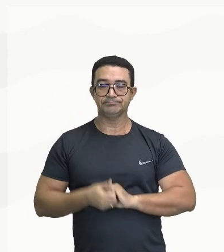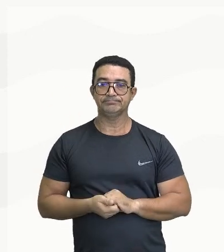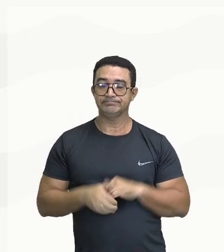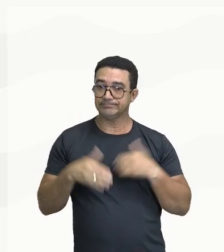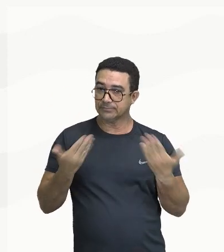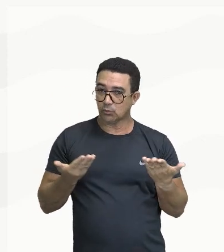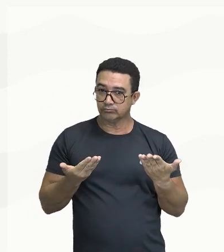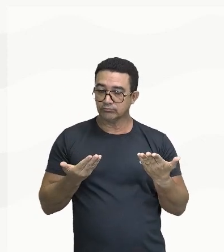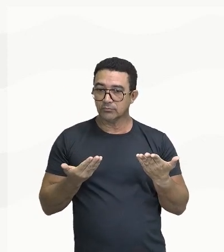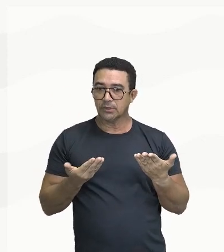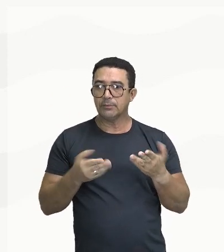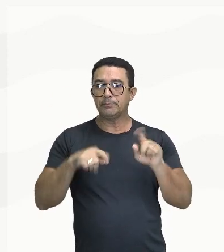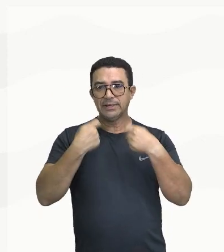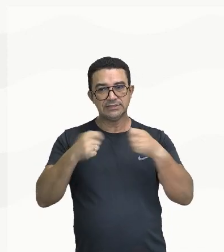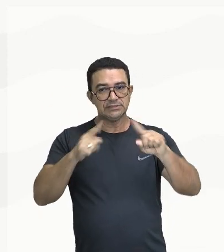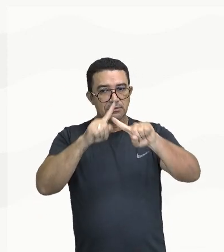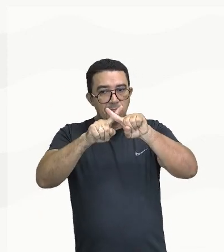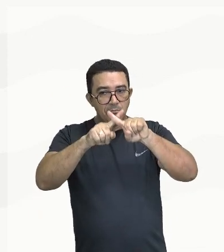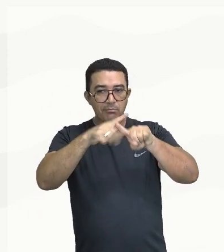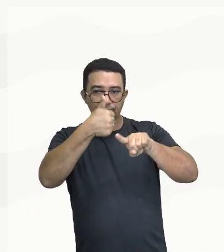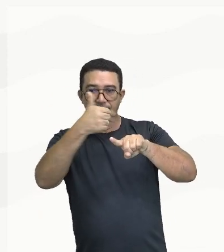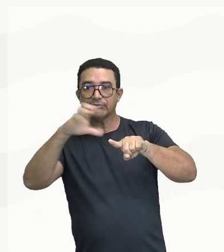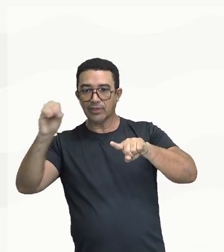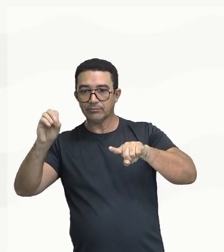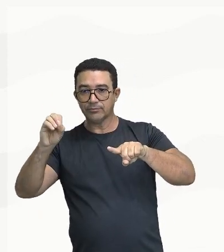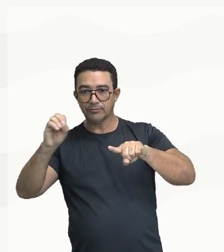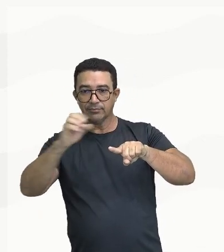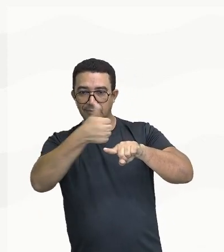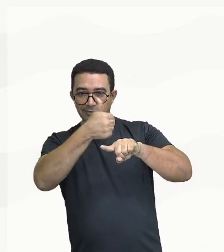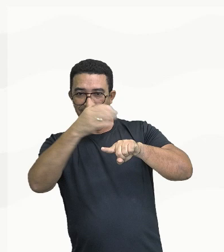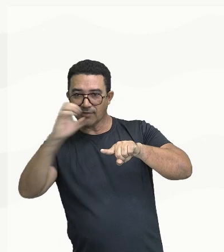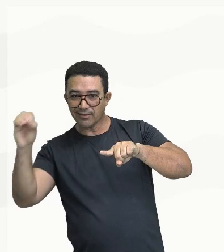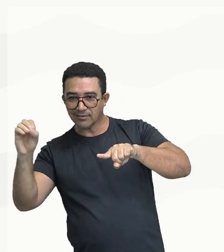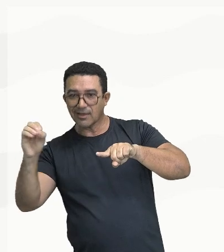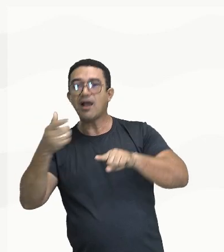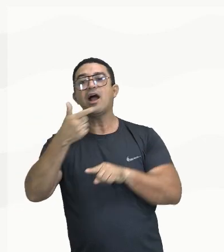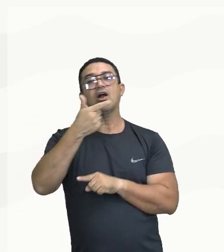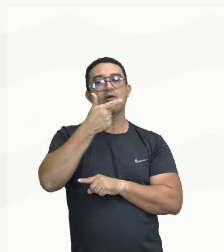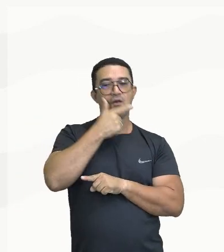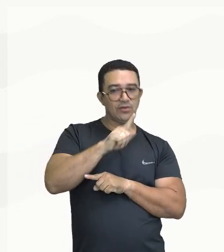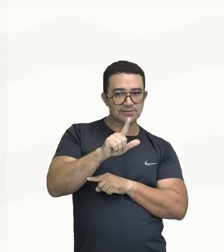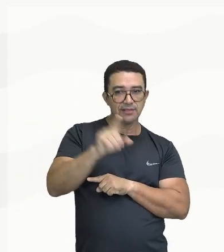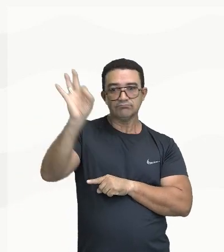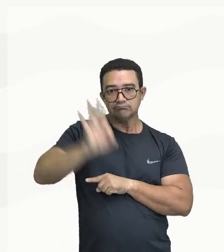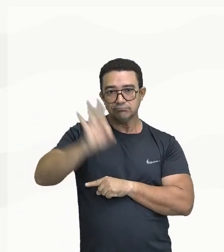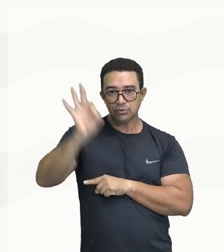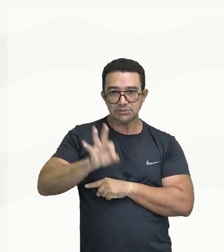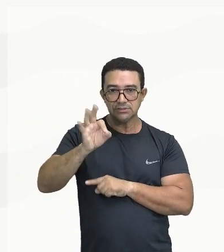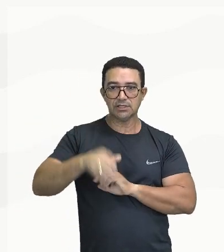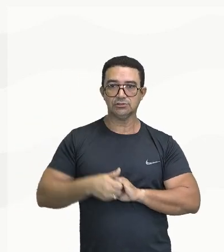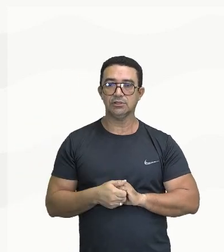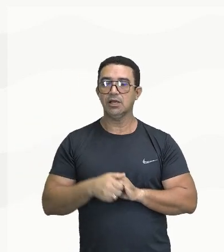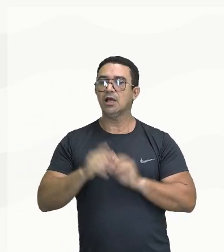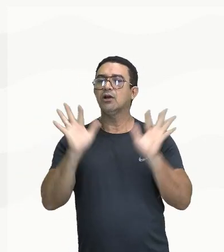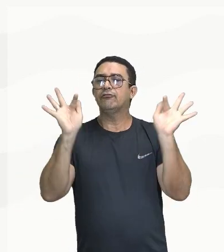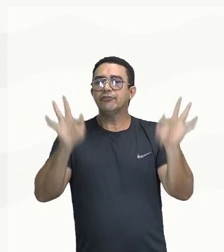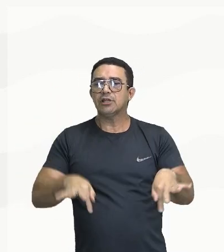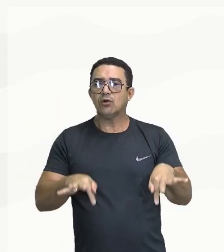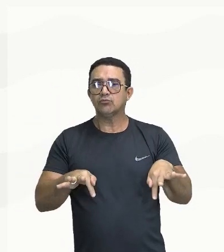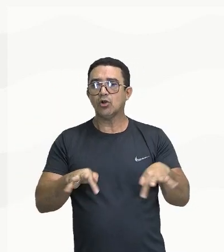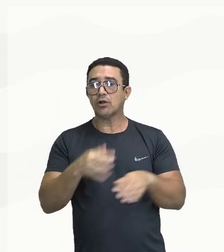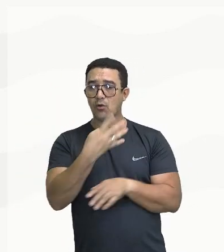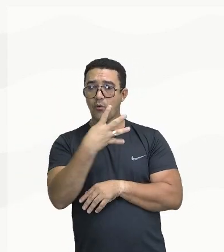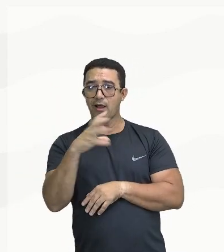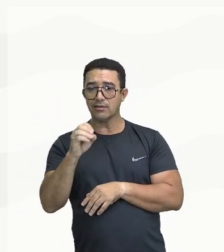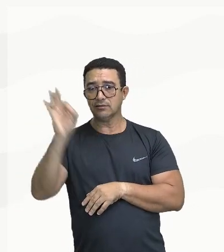em porcentagem, a gente multiplica por 100 e no resultado a gente acrescenta o símbolo de porcentagem. Ou